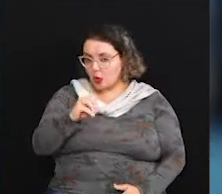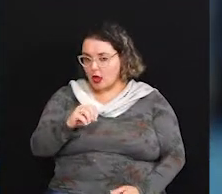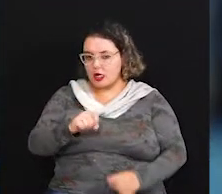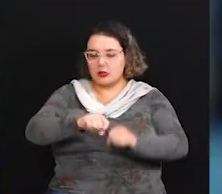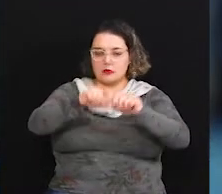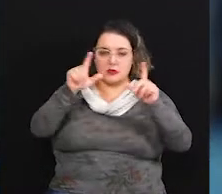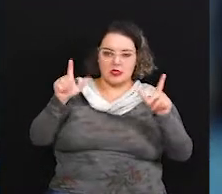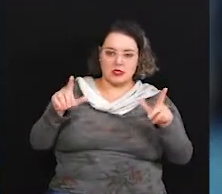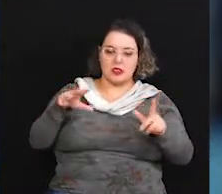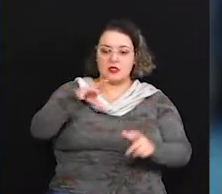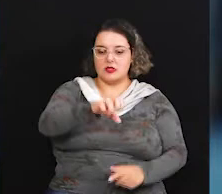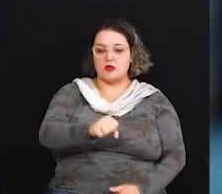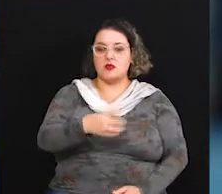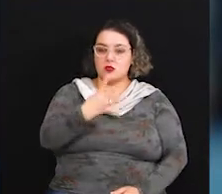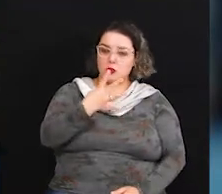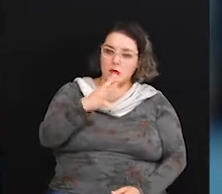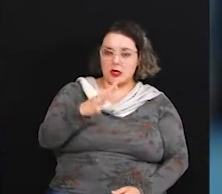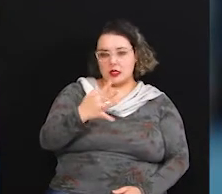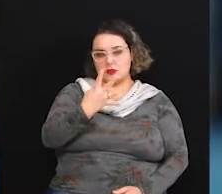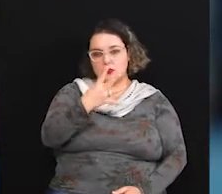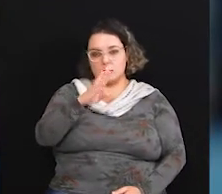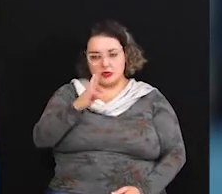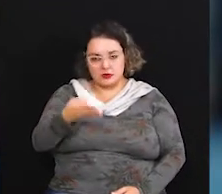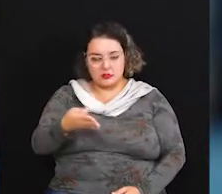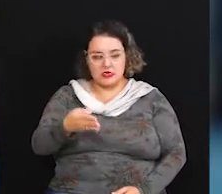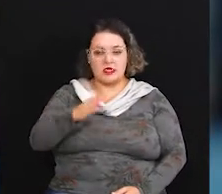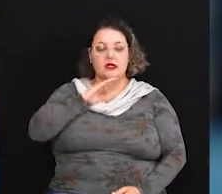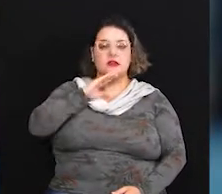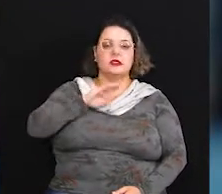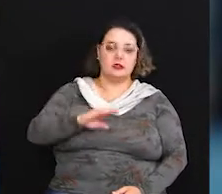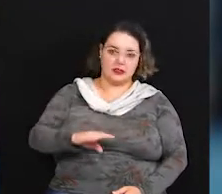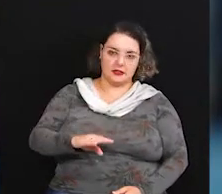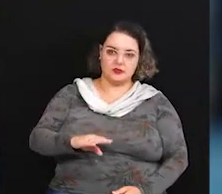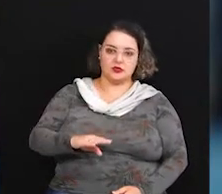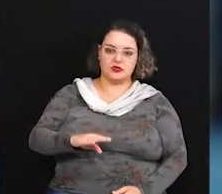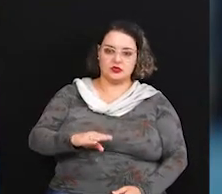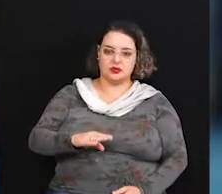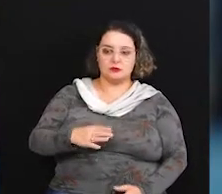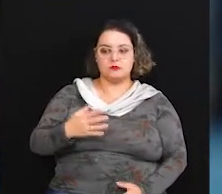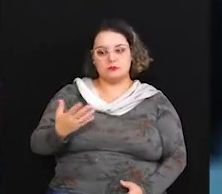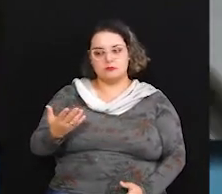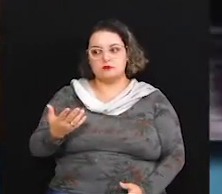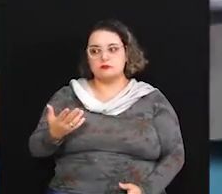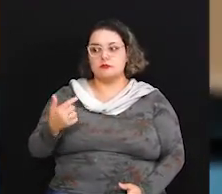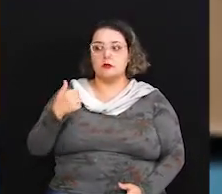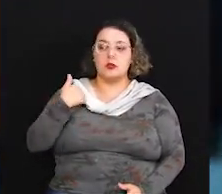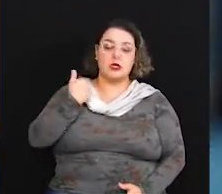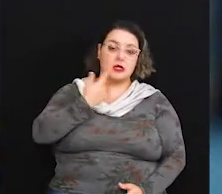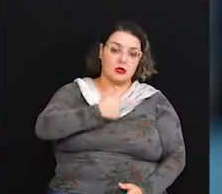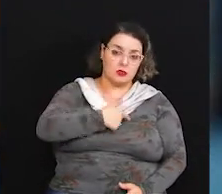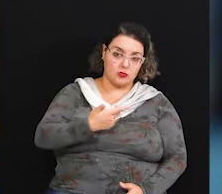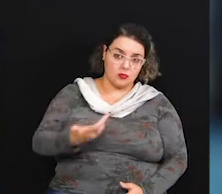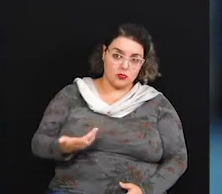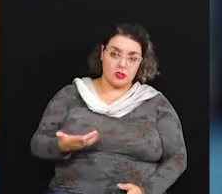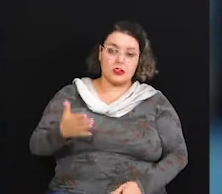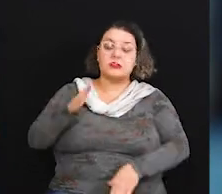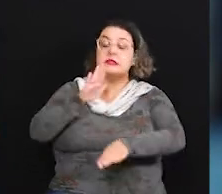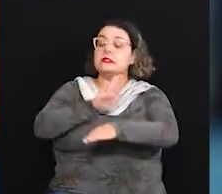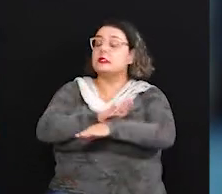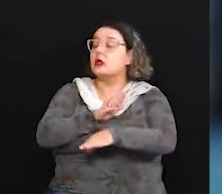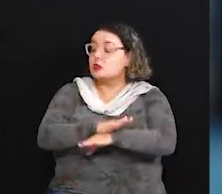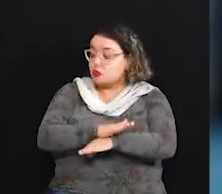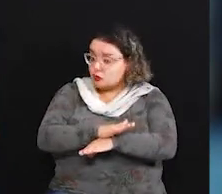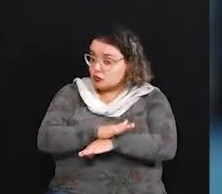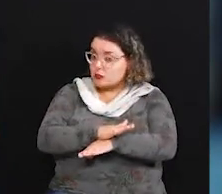manhã e pega ele entre 4 e 4h30 da tarde. É uma coisa assim pra gente que